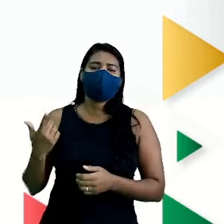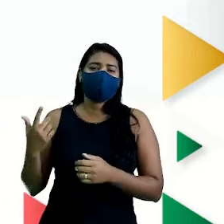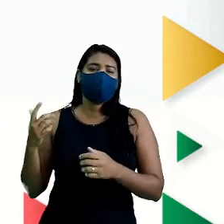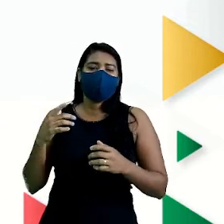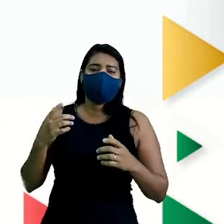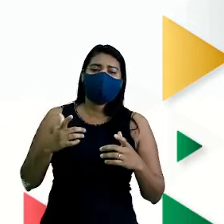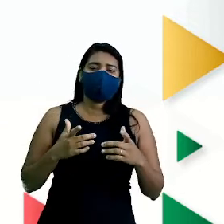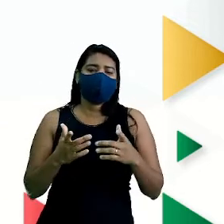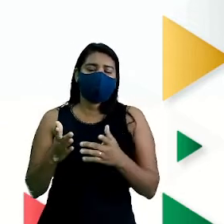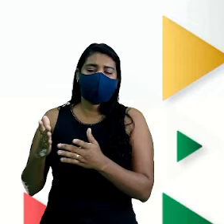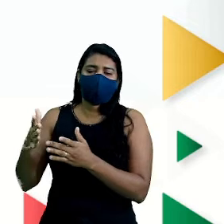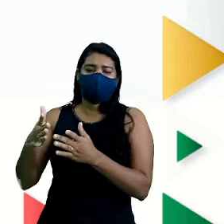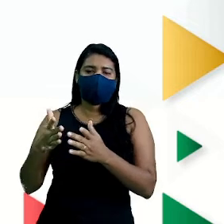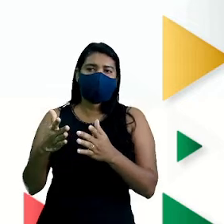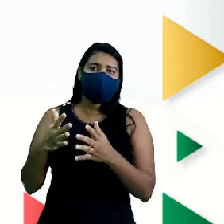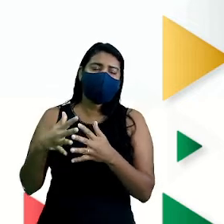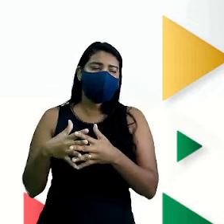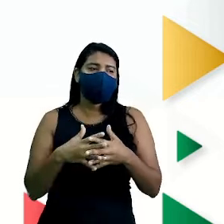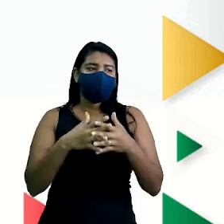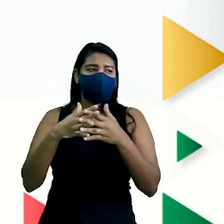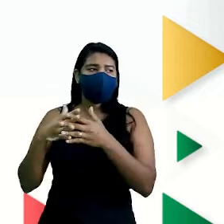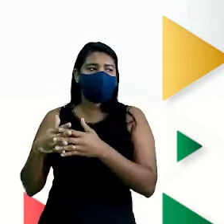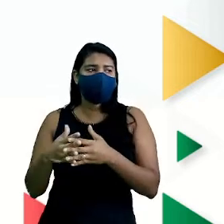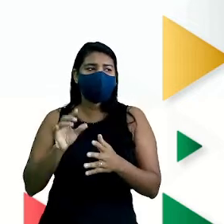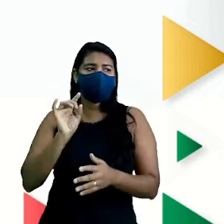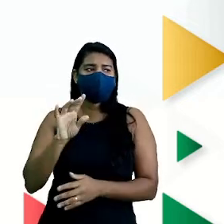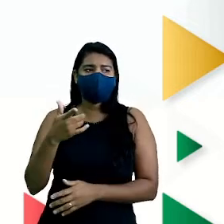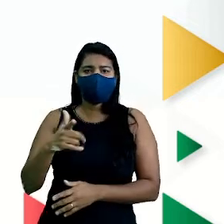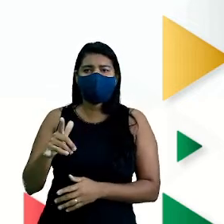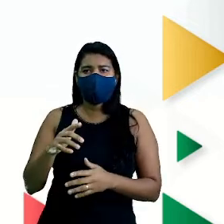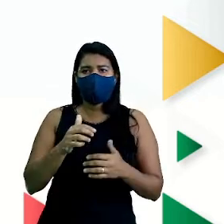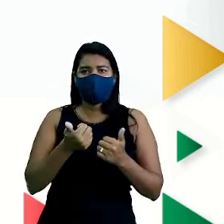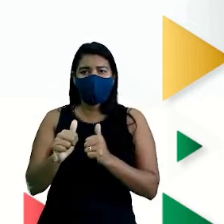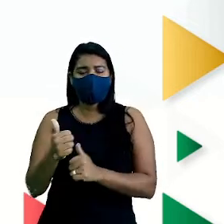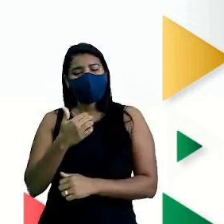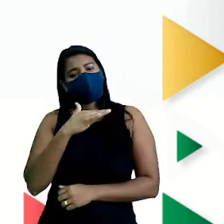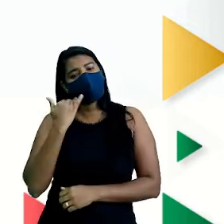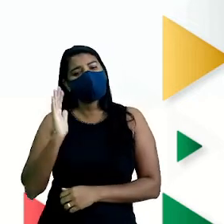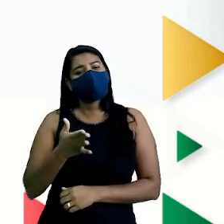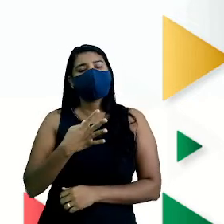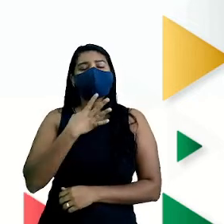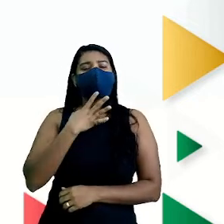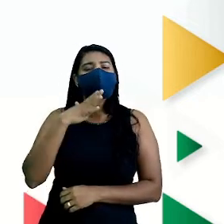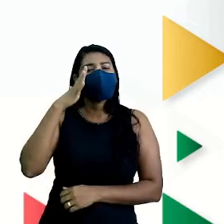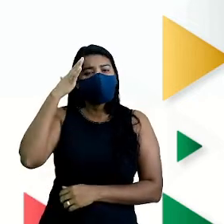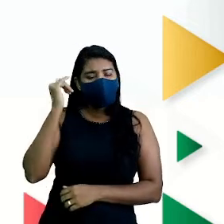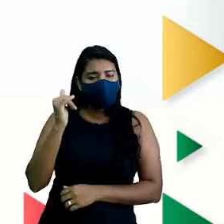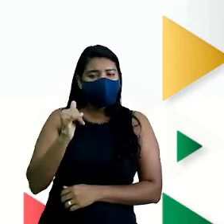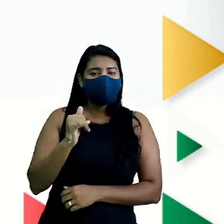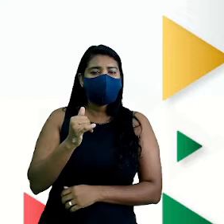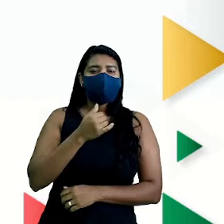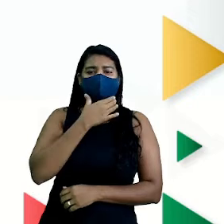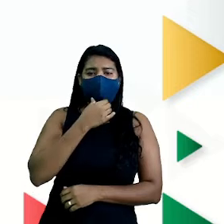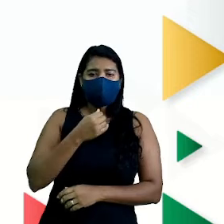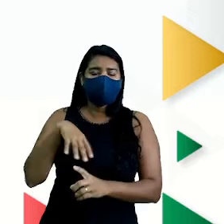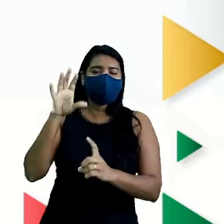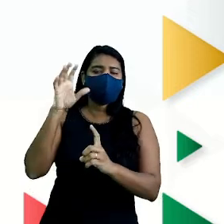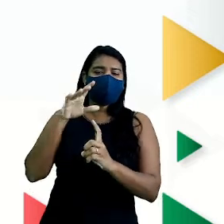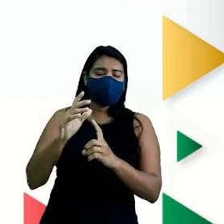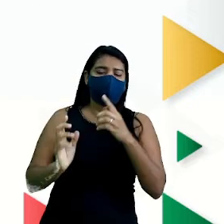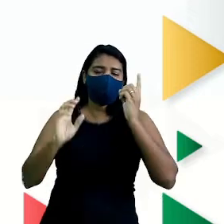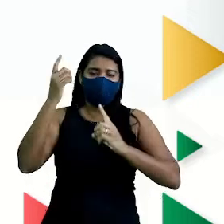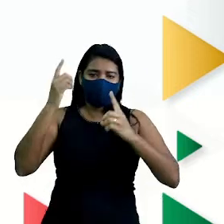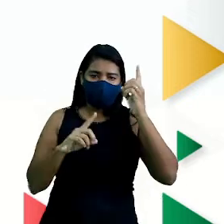já morreu. Eu acho que todo mundo conhece essa música, né? Então, assim, justamente, né, Dodô e Osmar, eles foram influenciados pelo